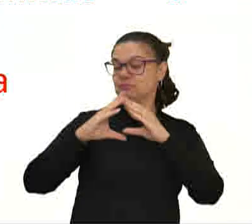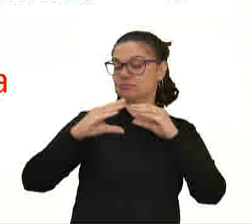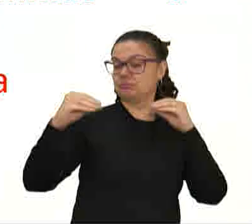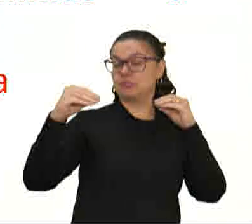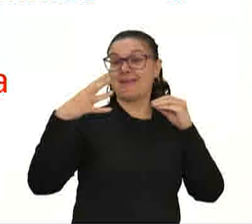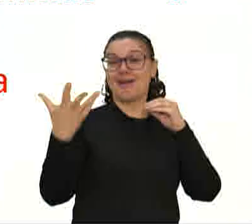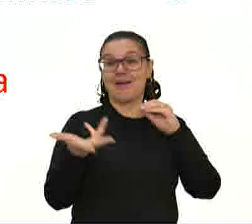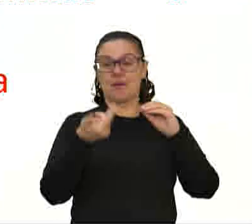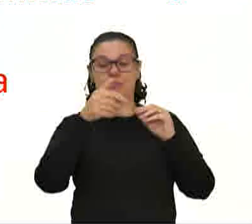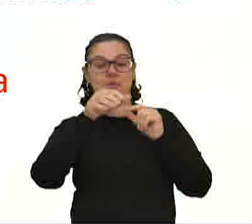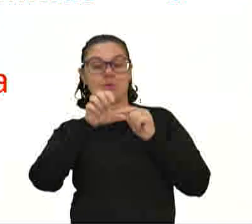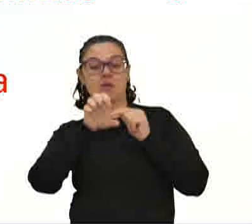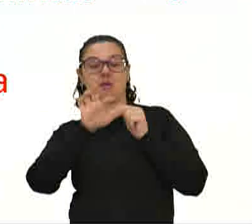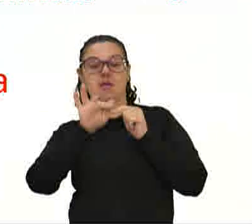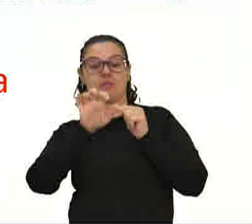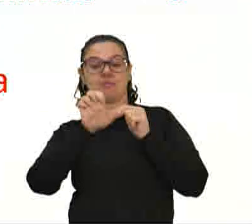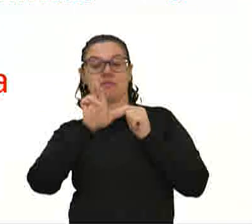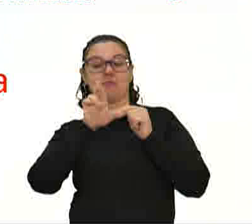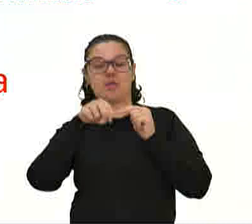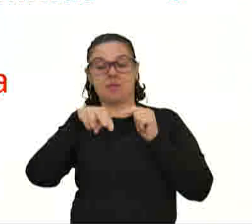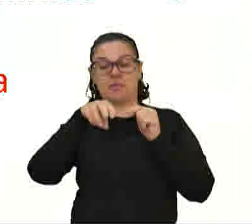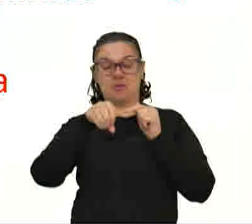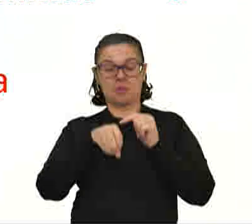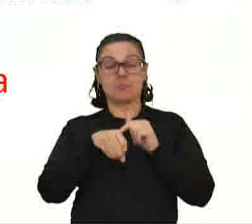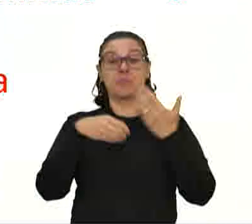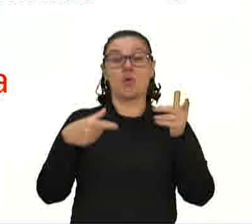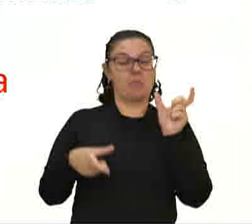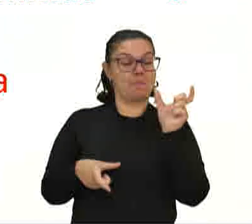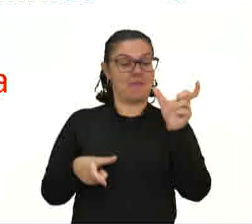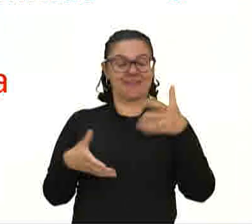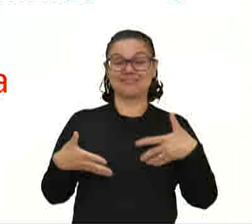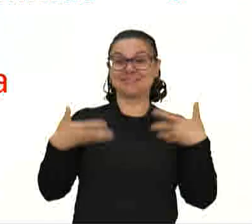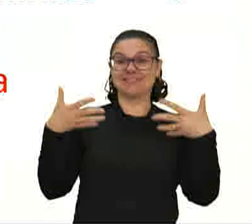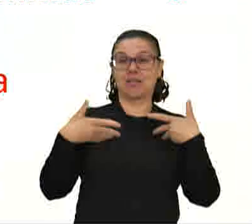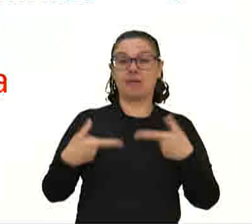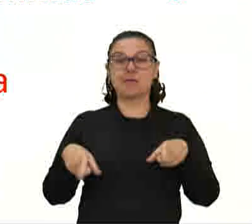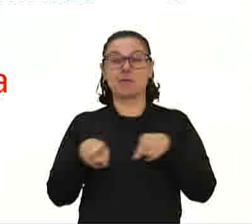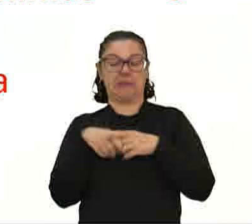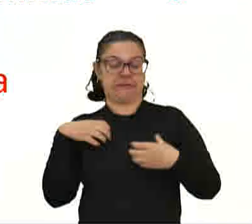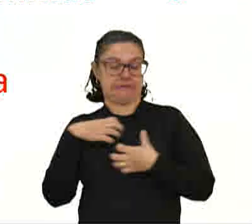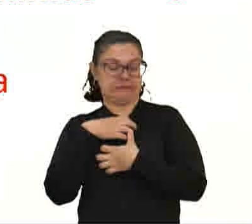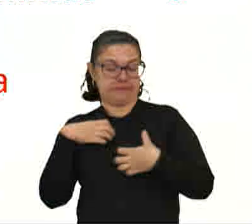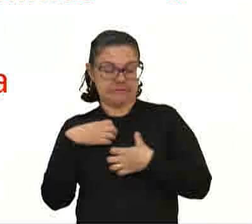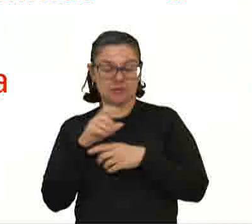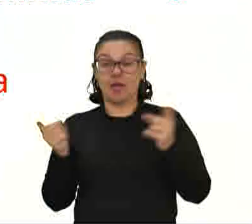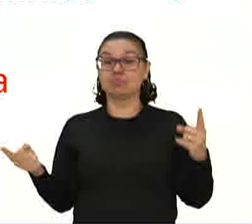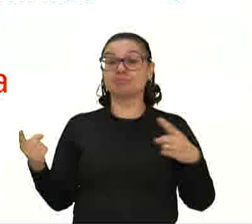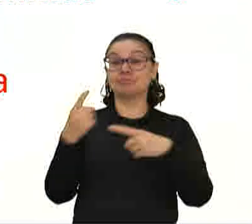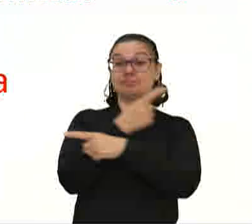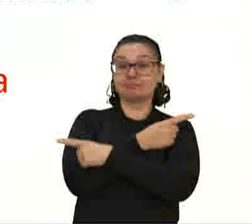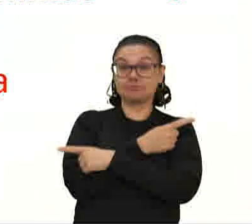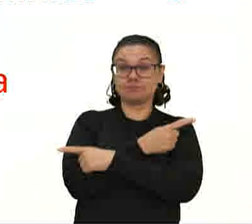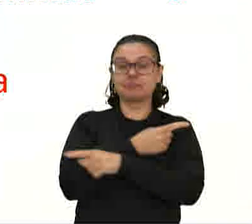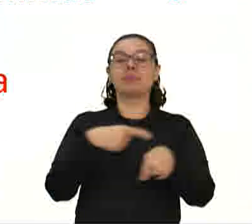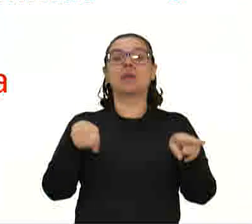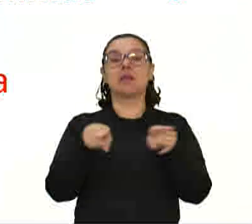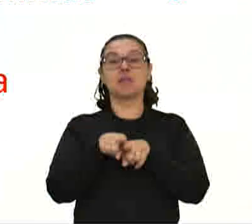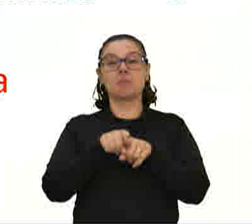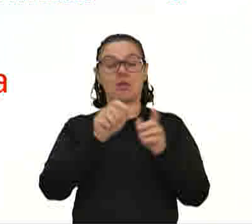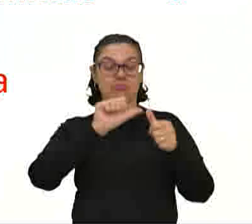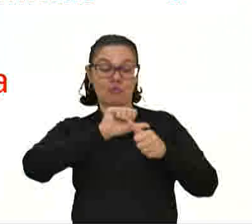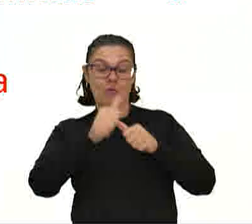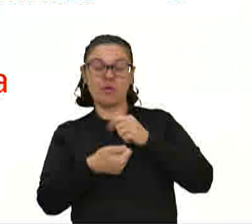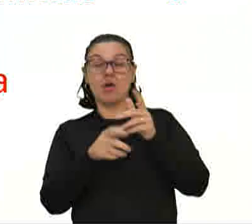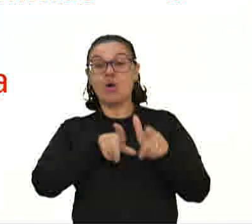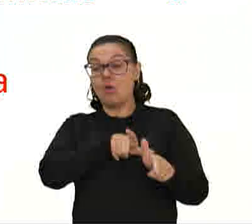coisas efêmeras. As palavras gozo e tormento são antônimos e configuram outra antítese, mais